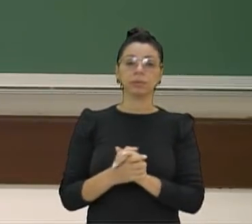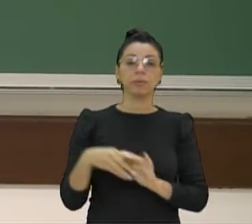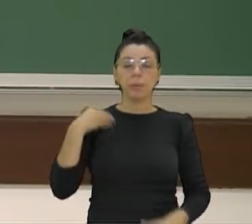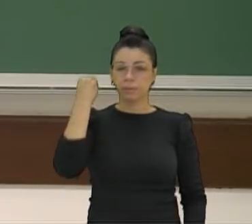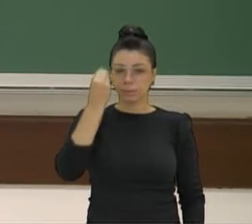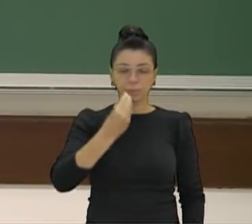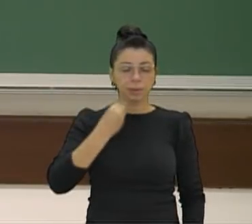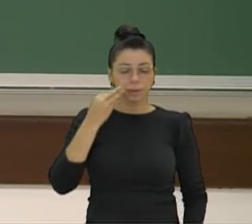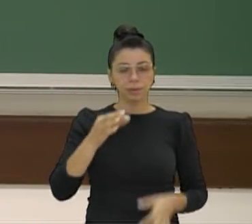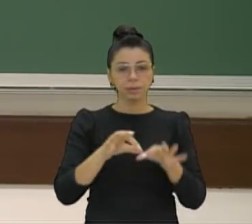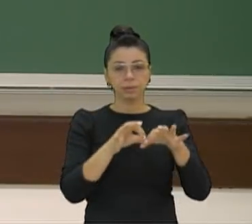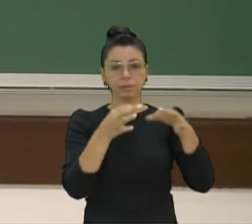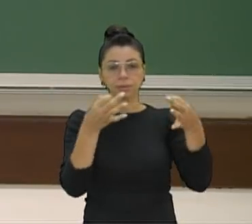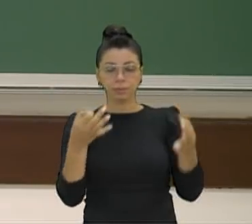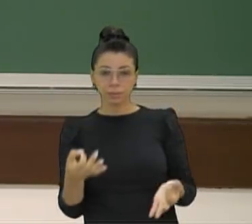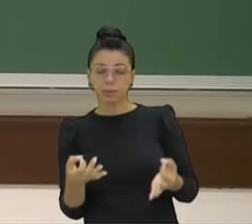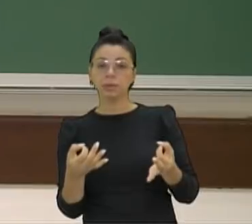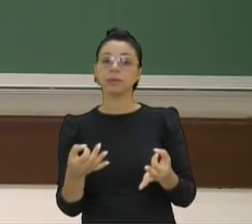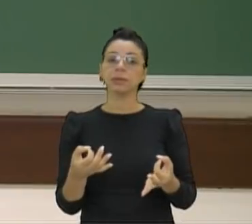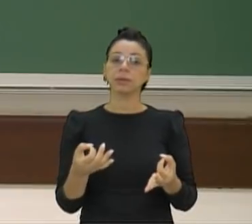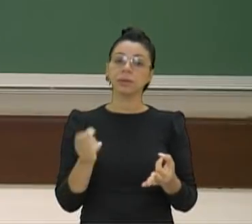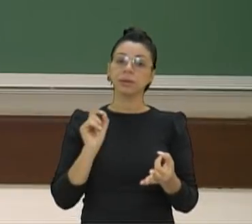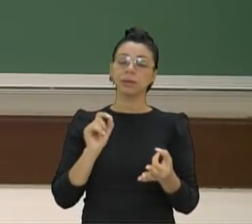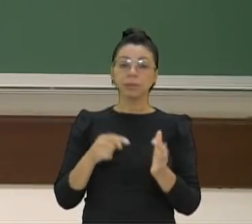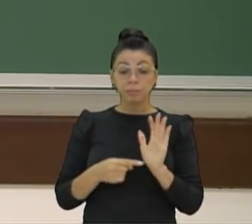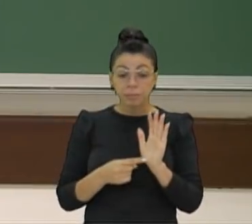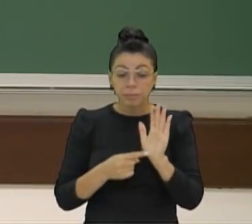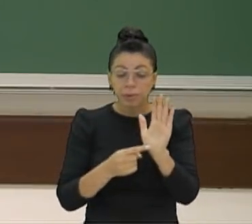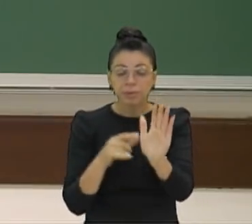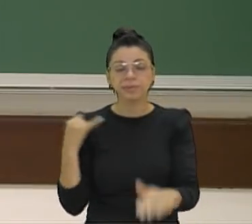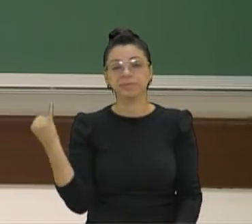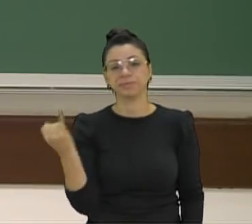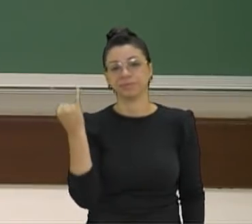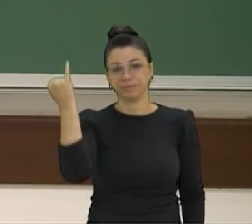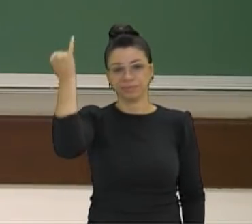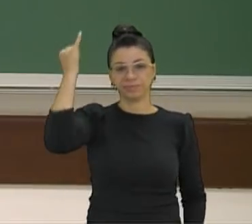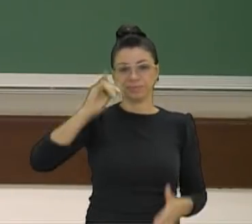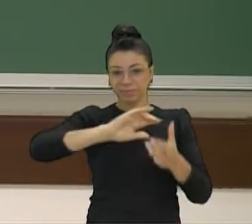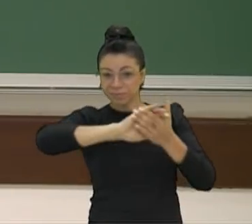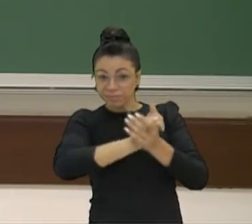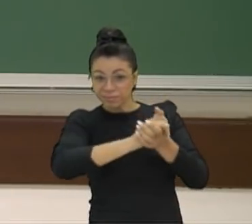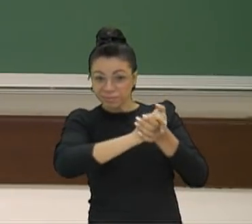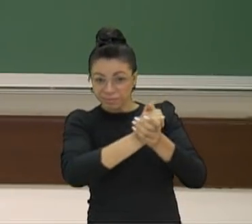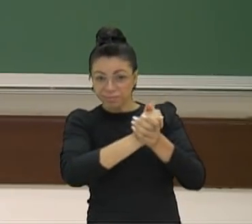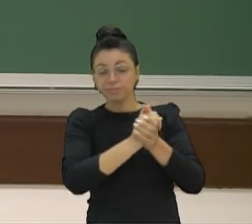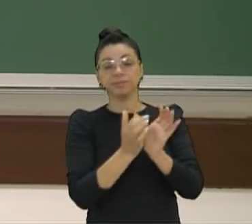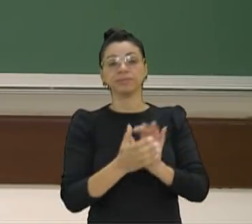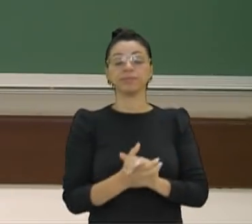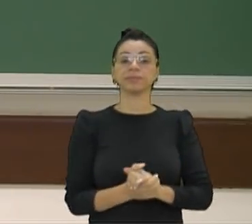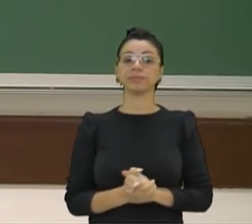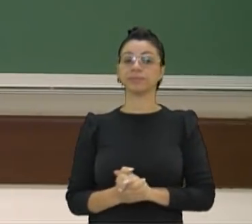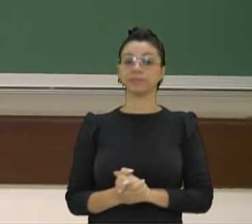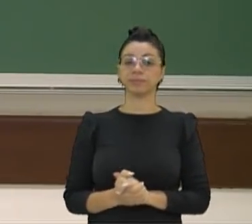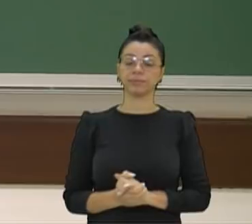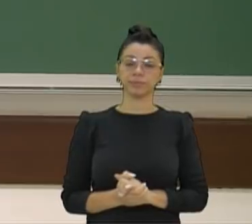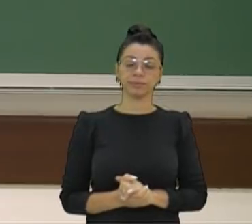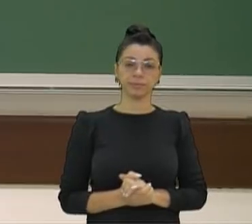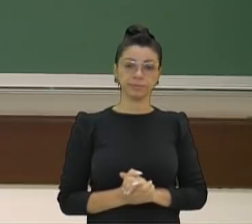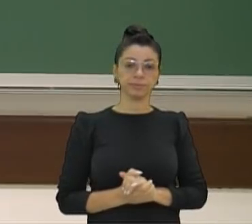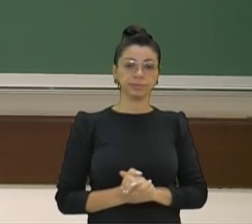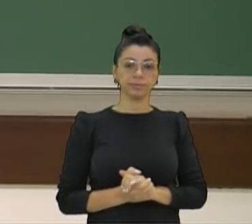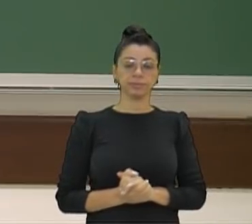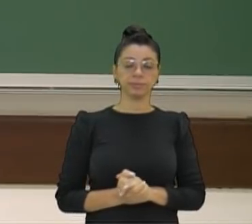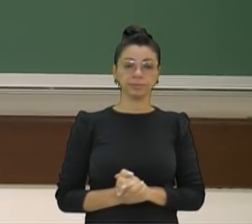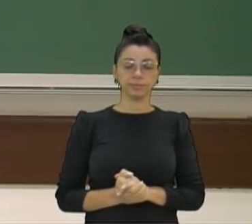bem simples, tá? Que simula um pouquinho, né, a importância dessa lavagem. Vamos lá? Então, é o seguinte,